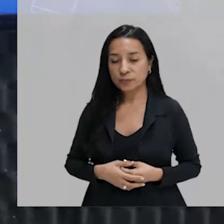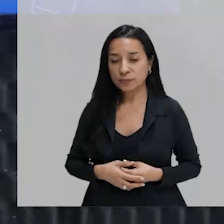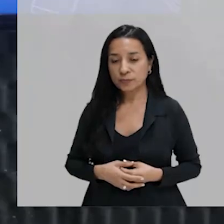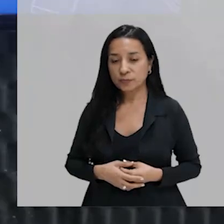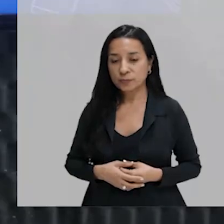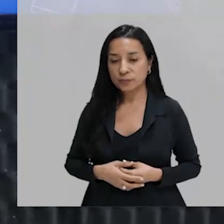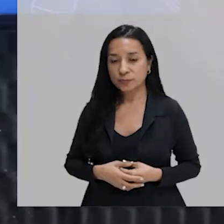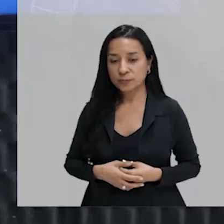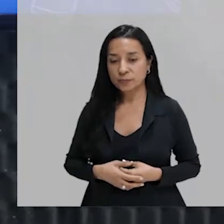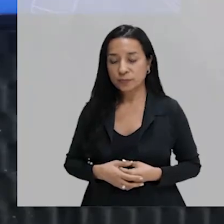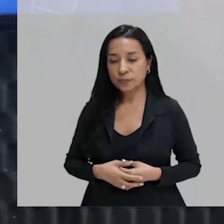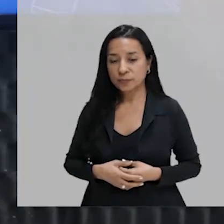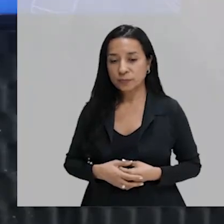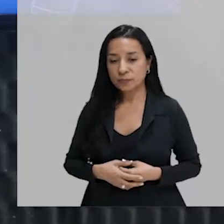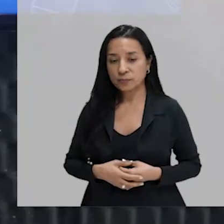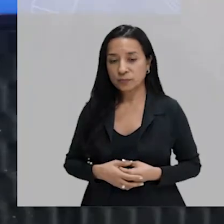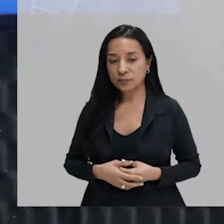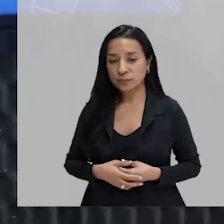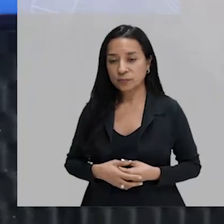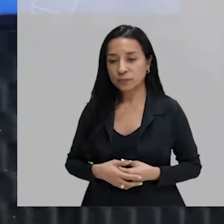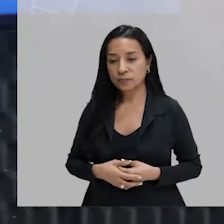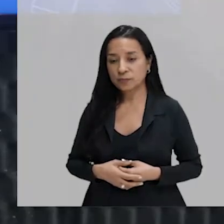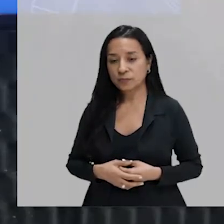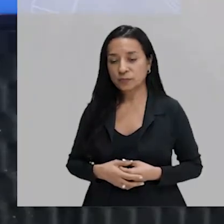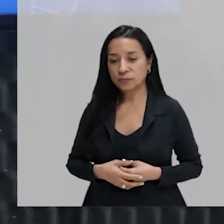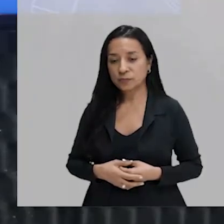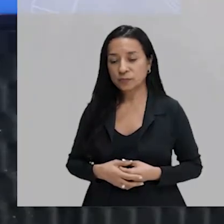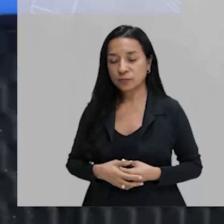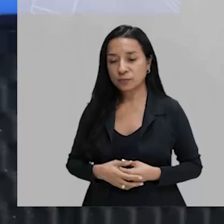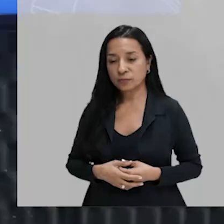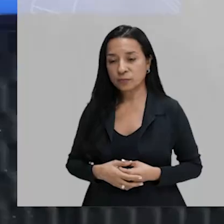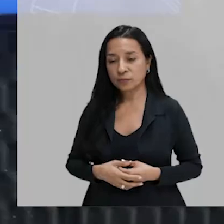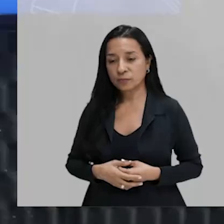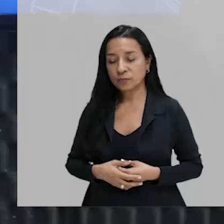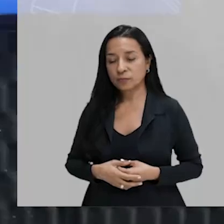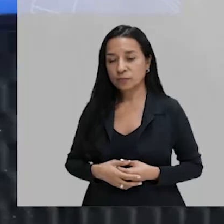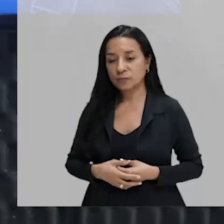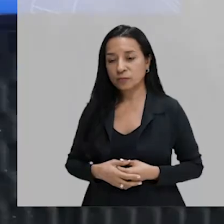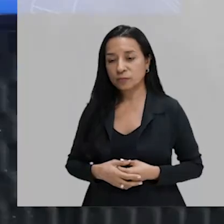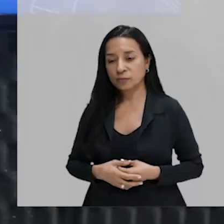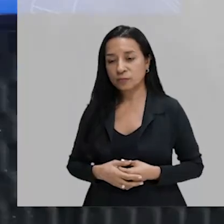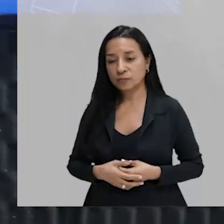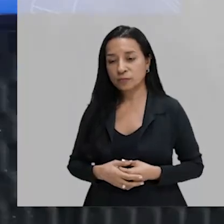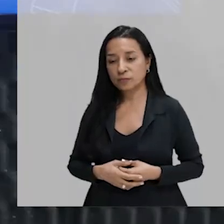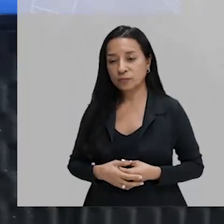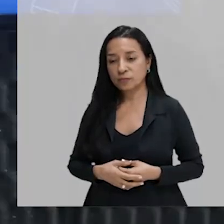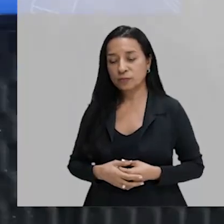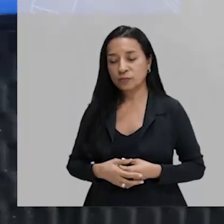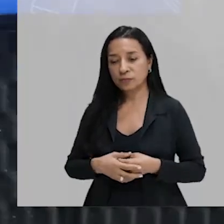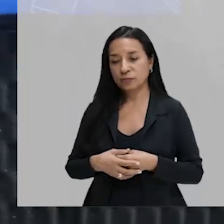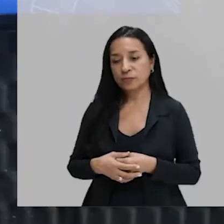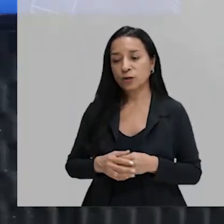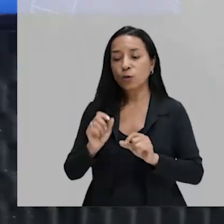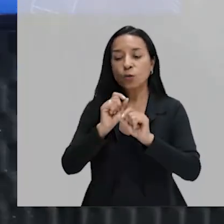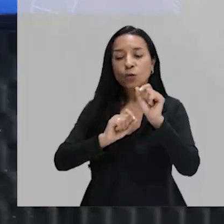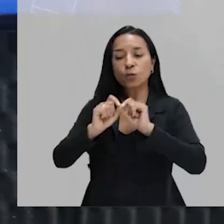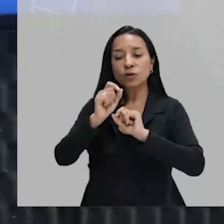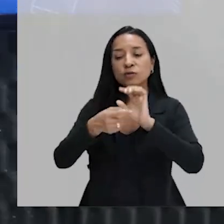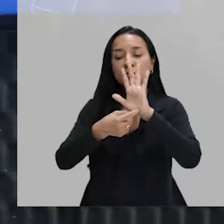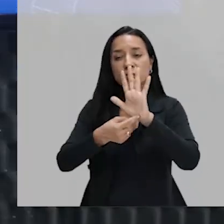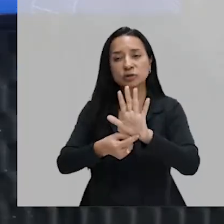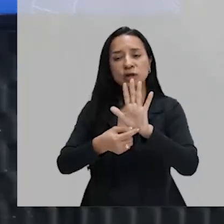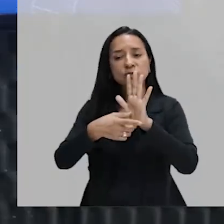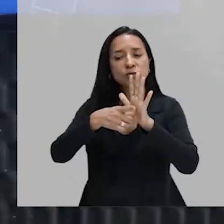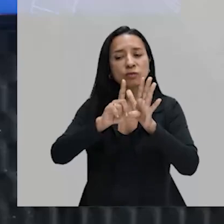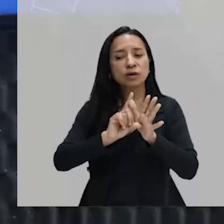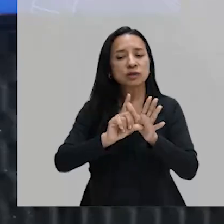substantivo plantas e entre o substantivo raiz, e faz referência ao que foi dito anteriormente. O que foi citado anteriormente?